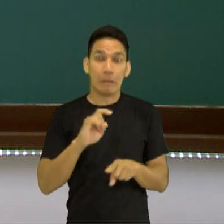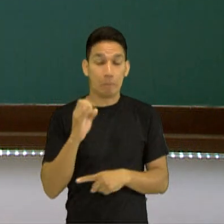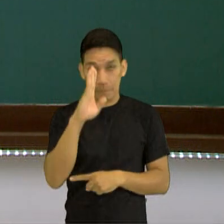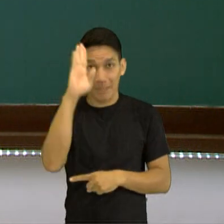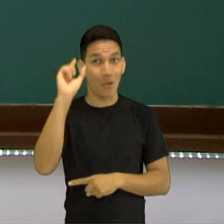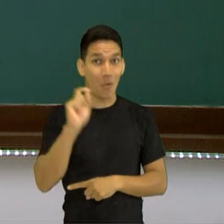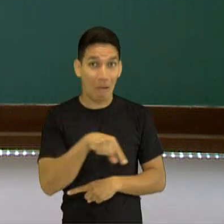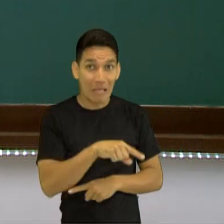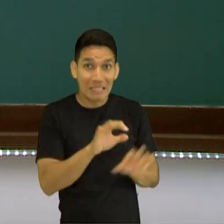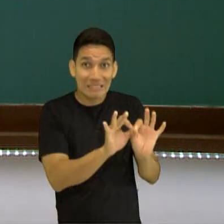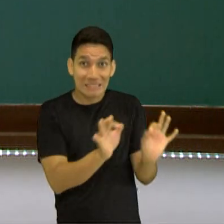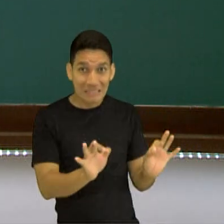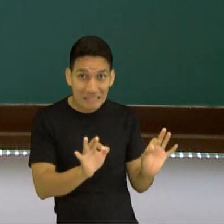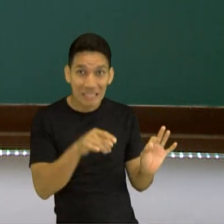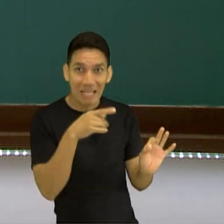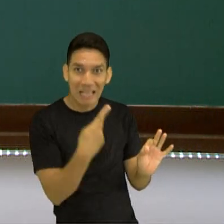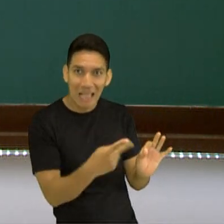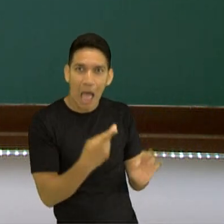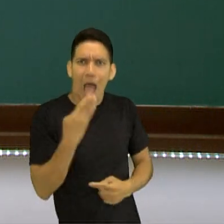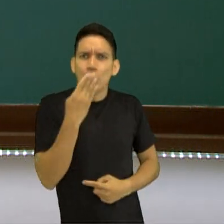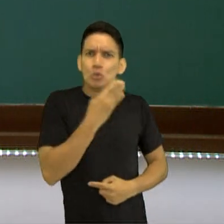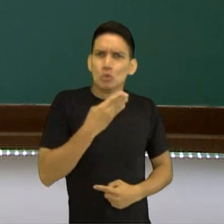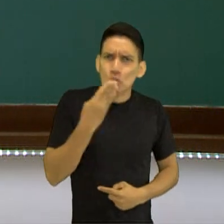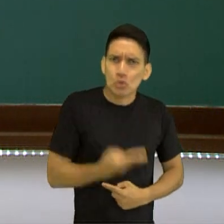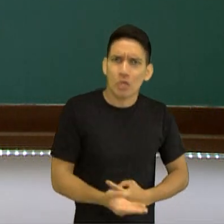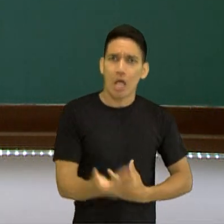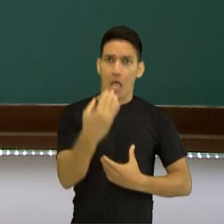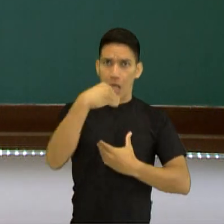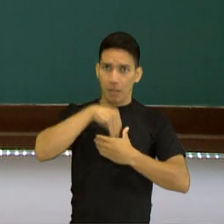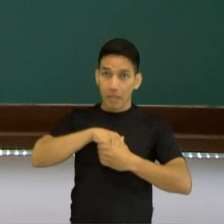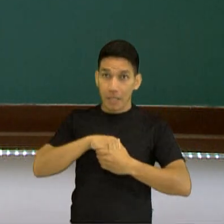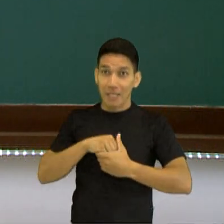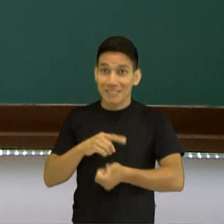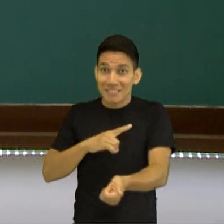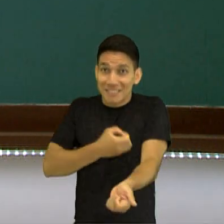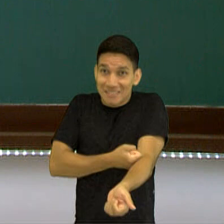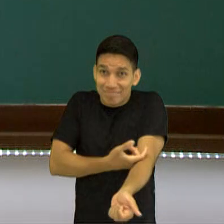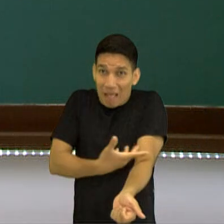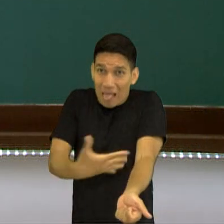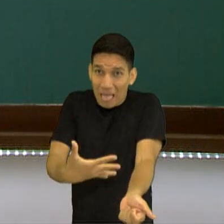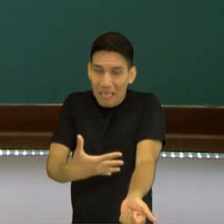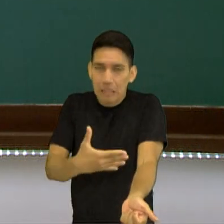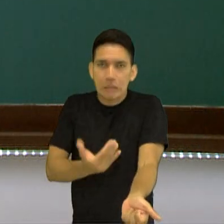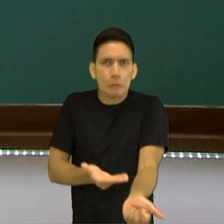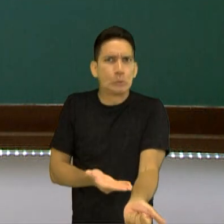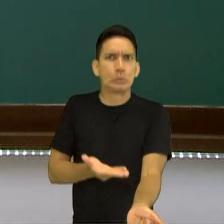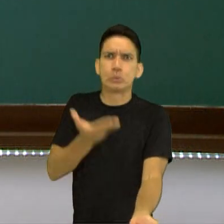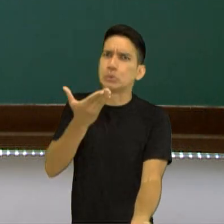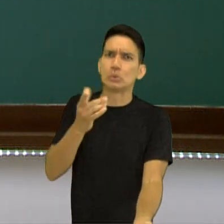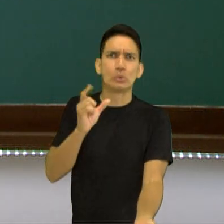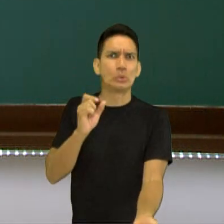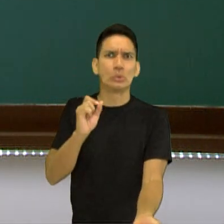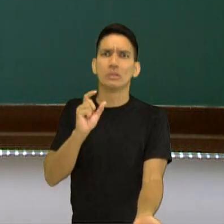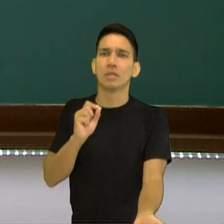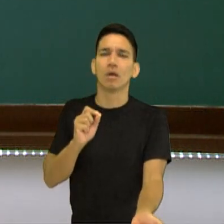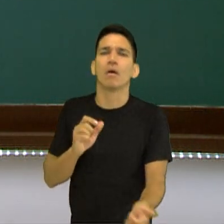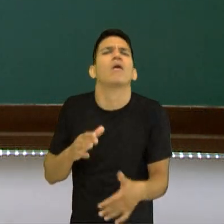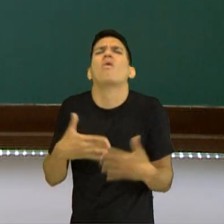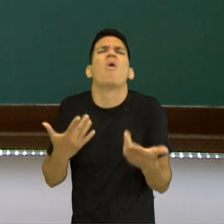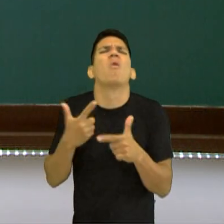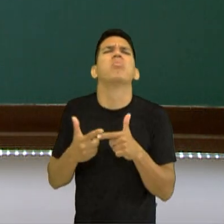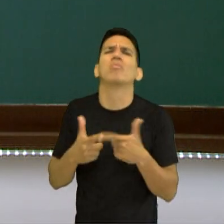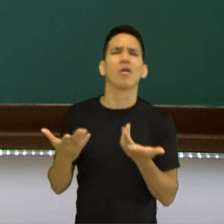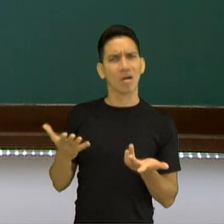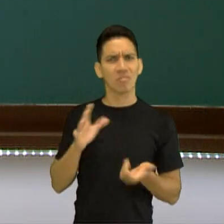os níveis de açúcar no nosso sangue ficam muito elevados. Tá, mas e daí? Qual é o problema